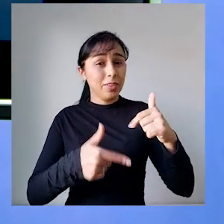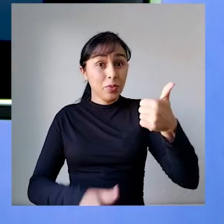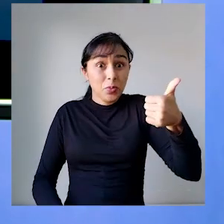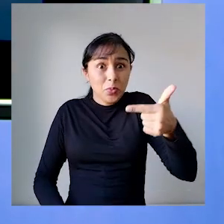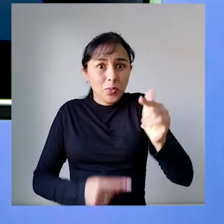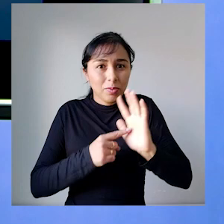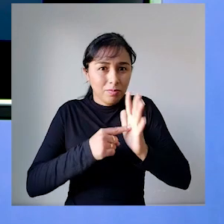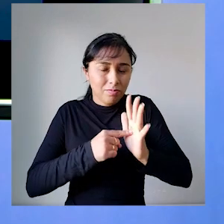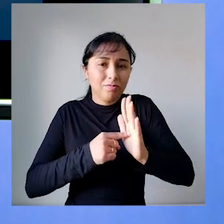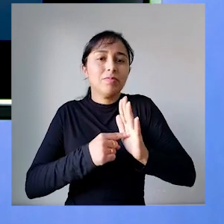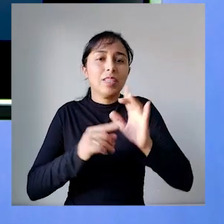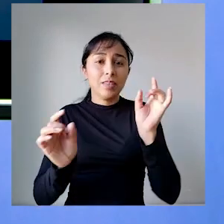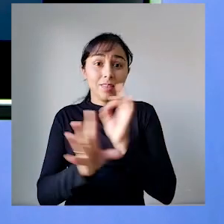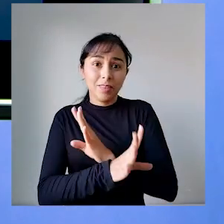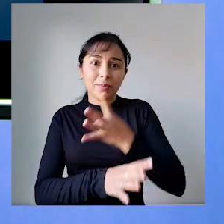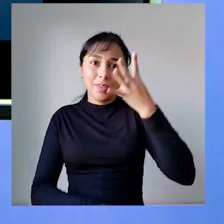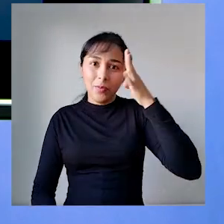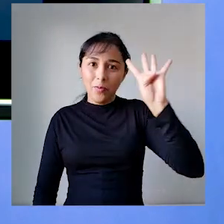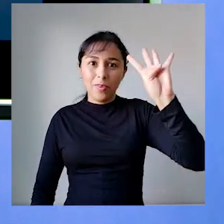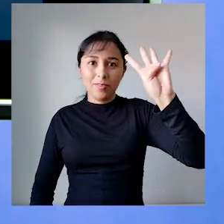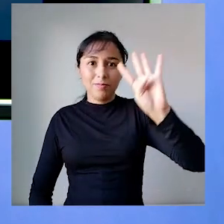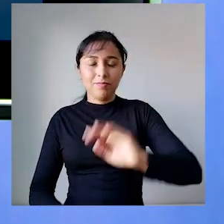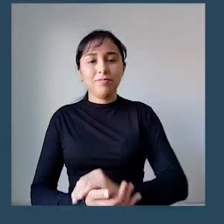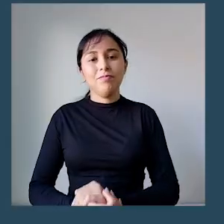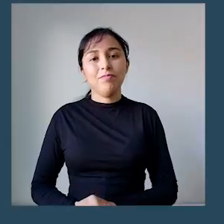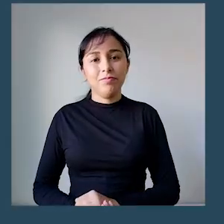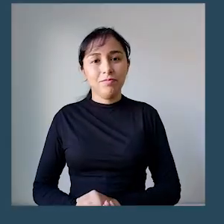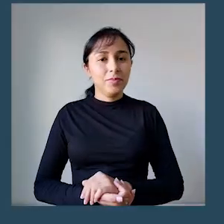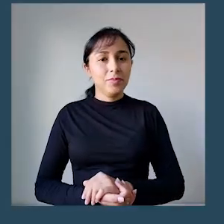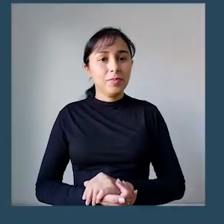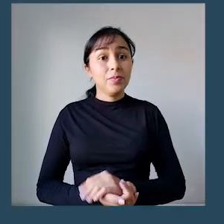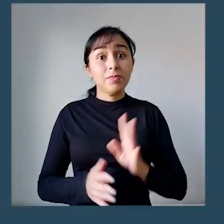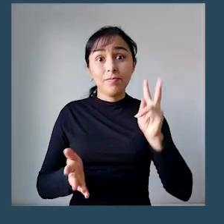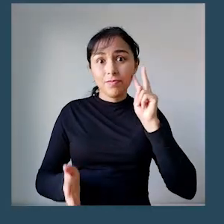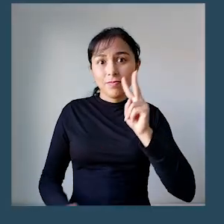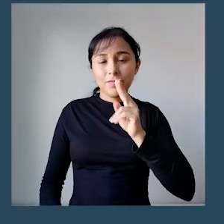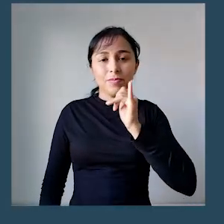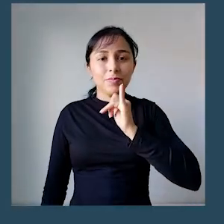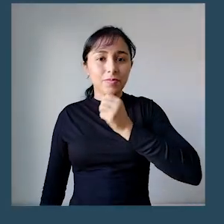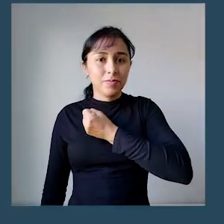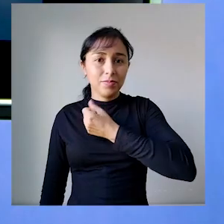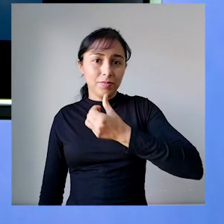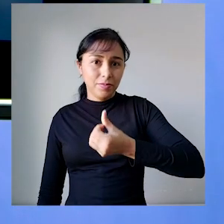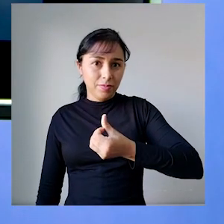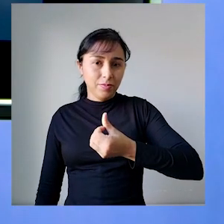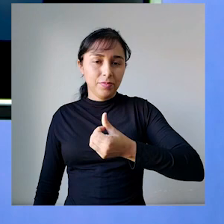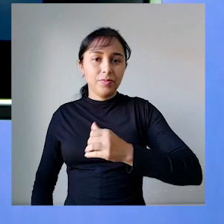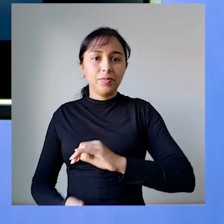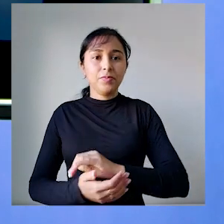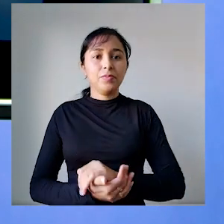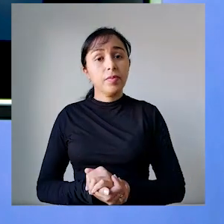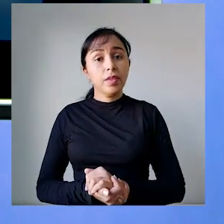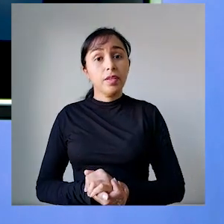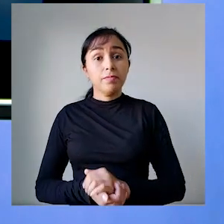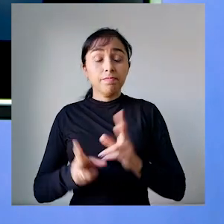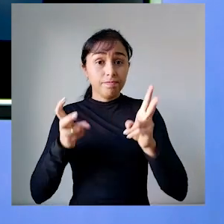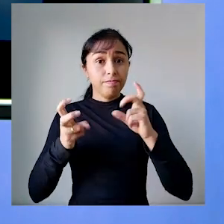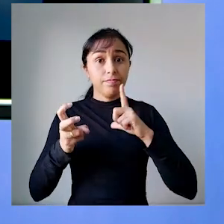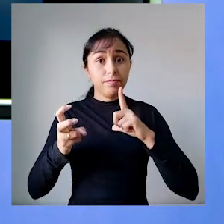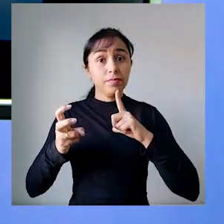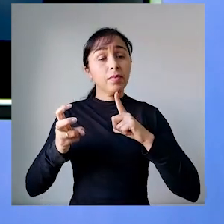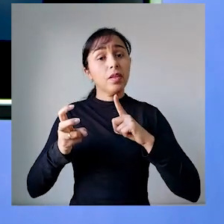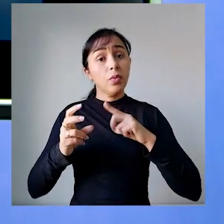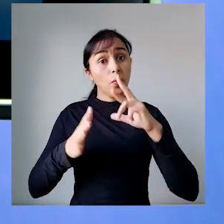mesmo serviço em 4 dias. Vamos aqui para mais um exemplo. Aqui a gente tem